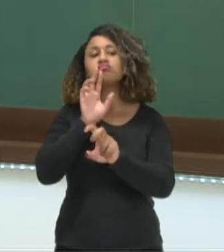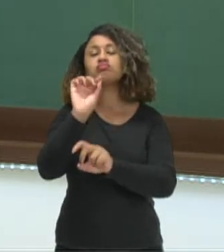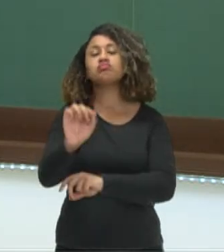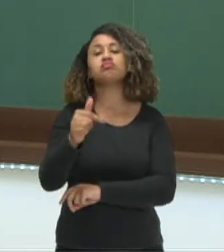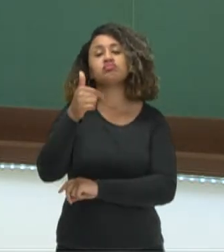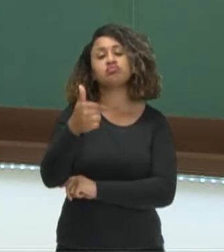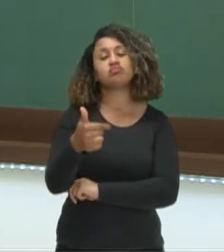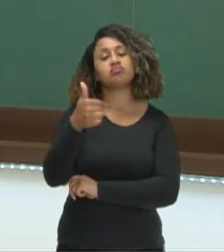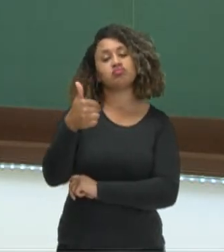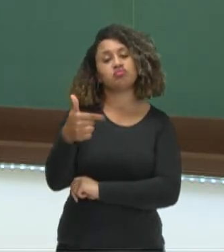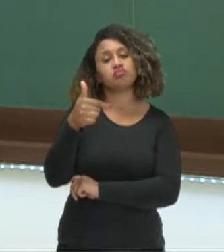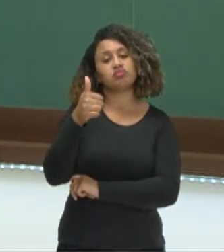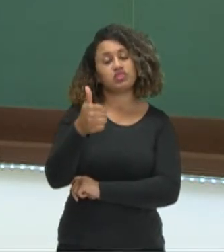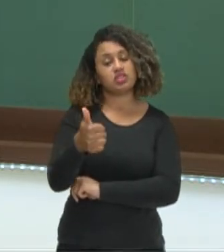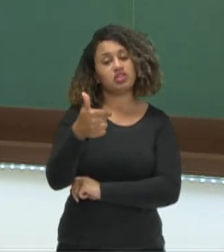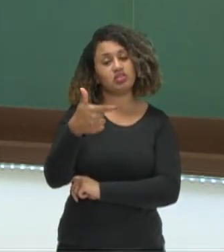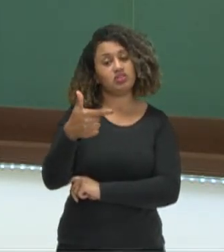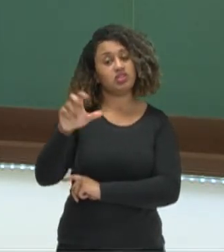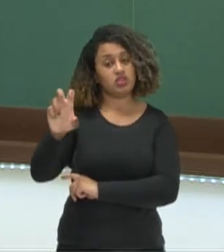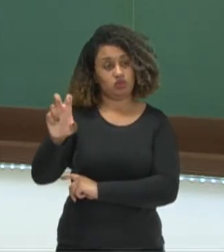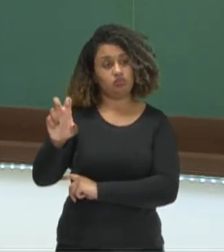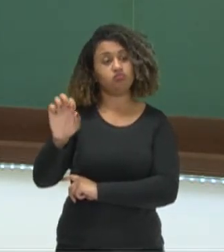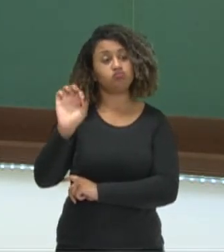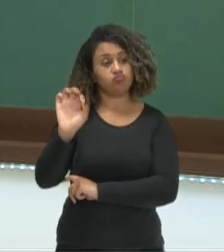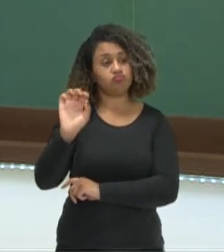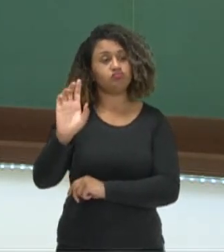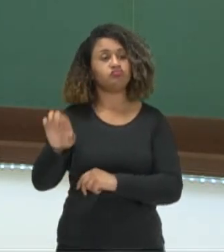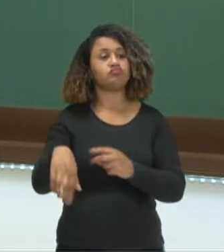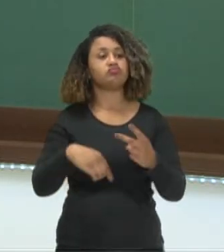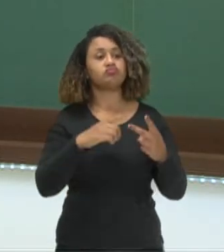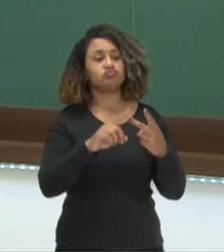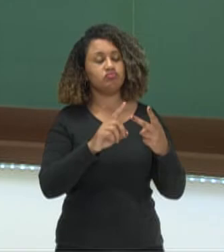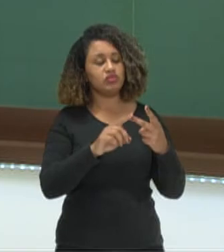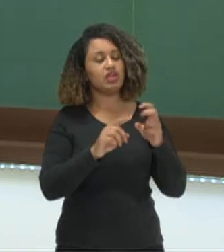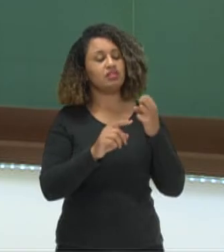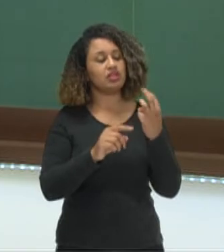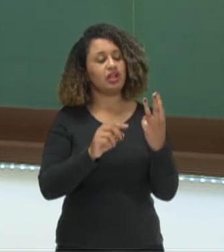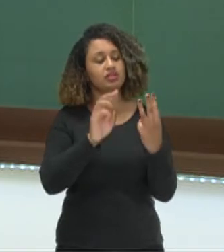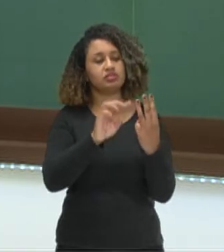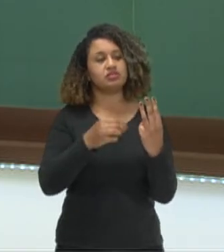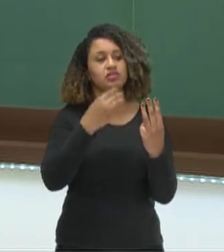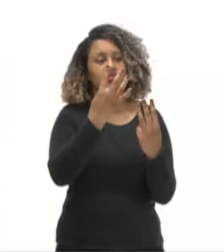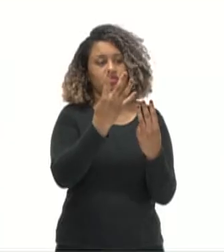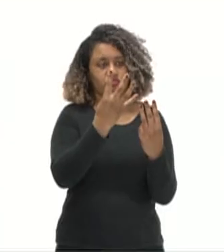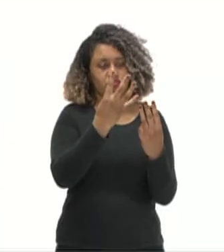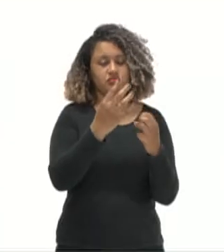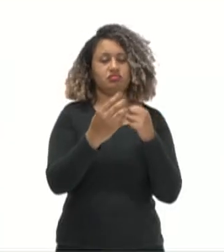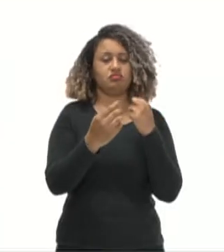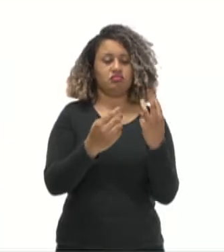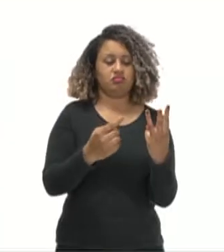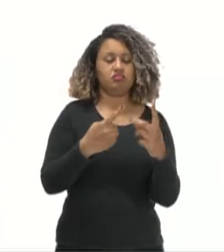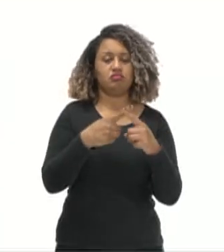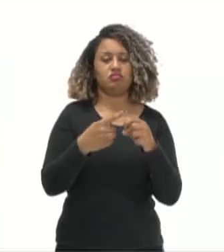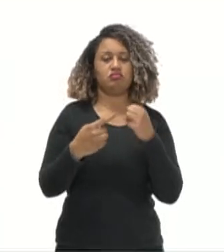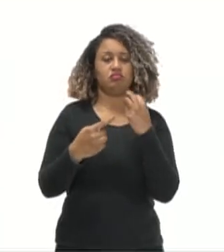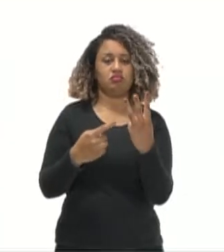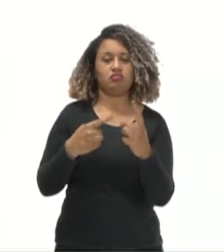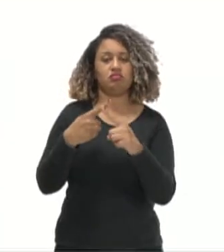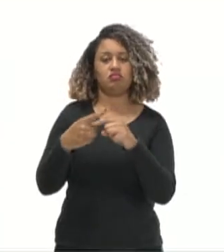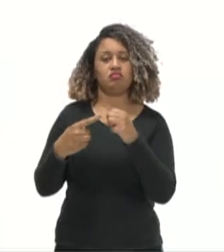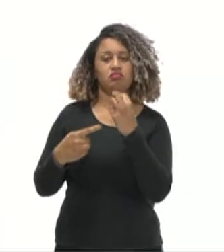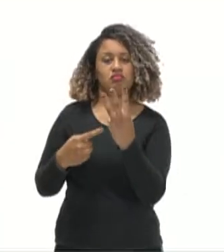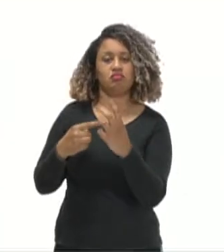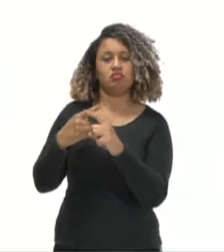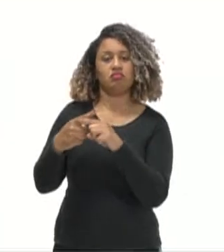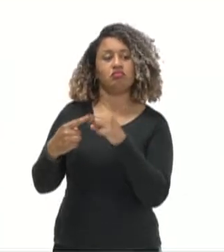resultado 125. É 3 elevado à quarta potência. Ele é 3 vezes 3 vezes